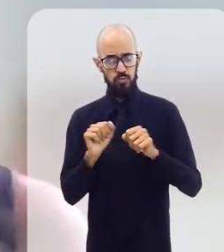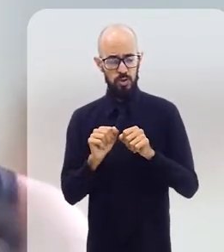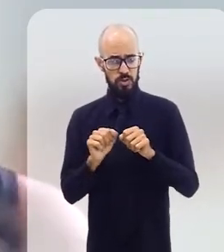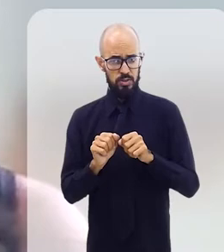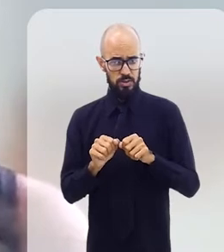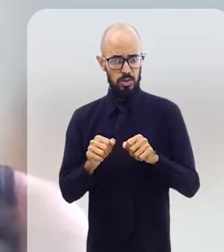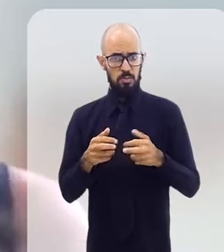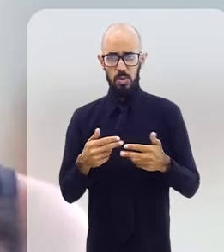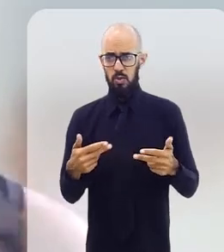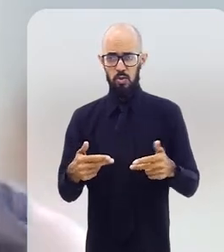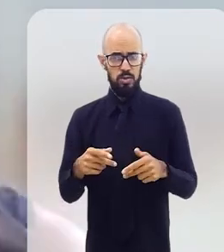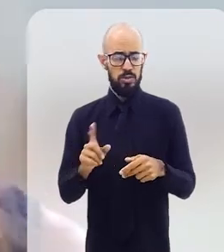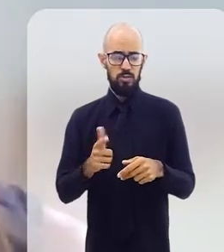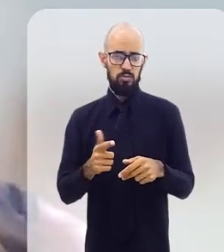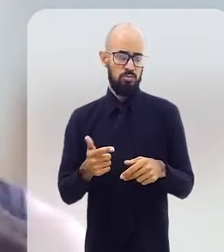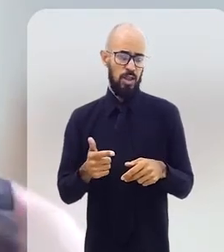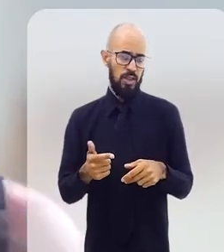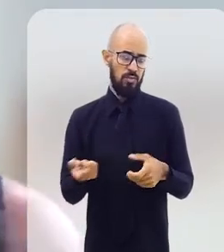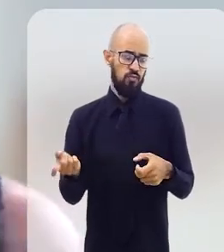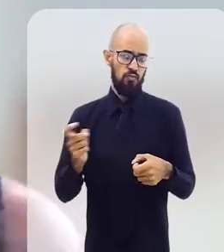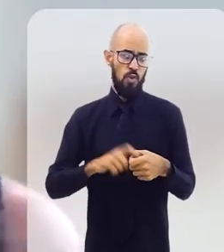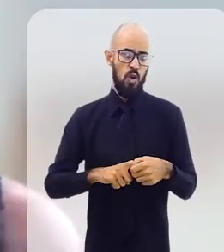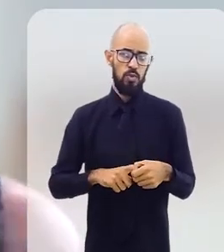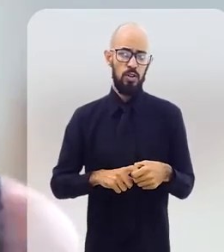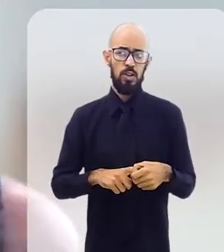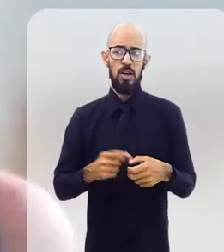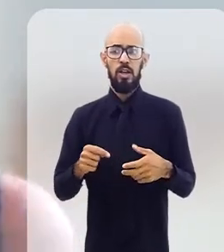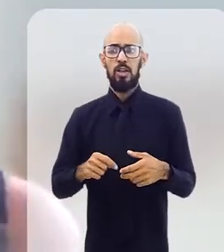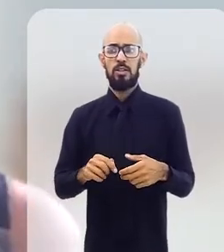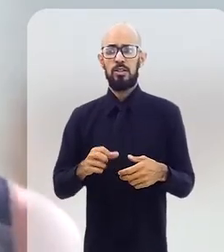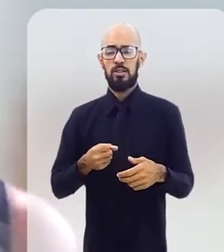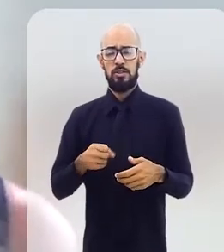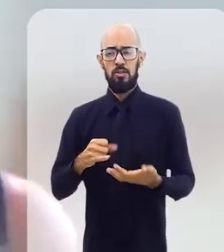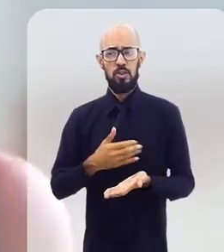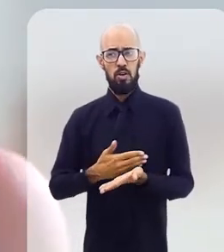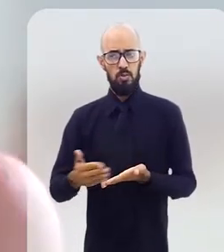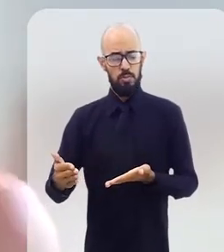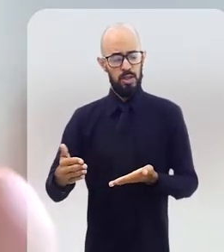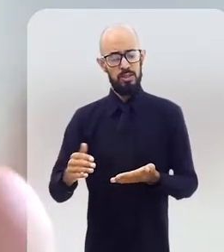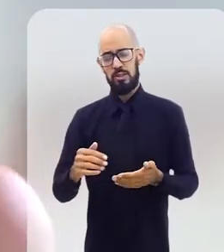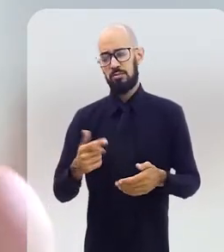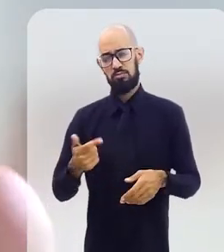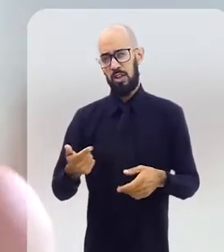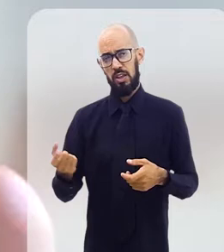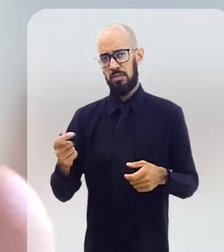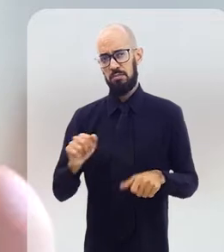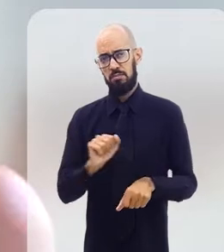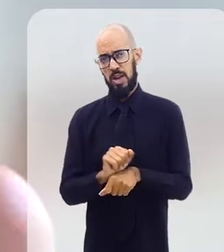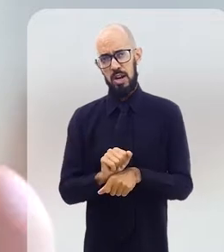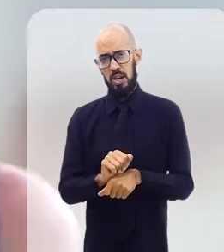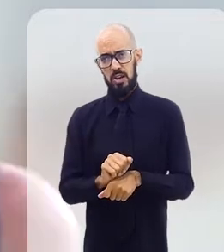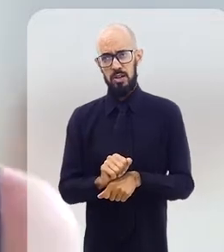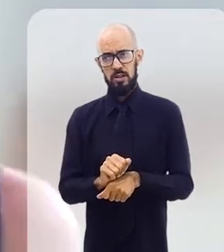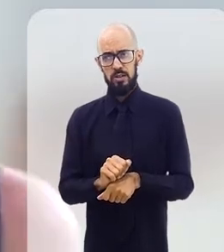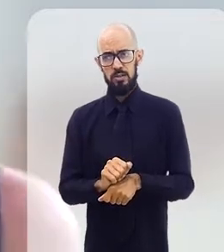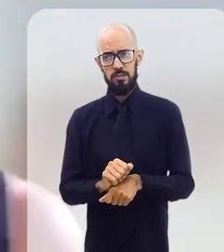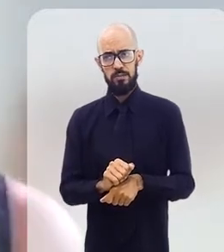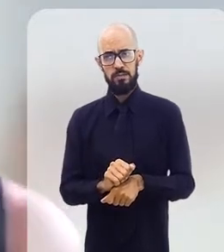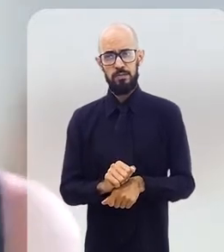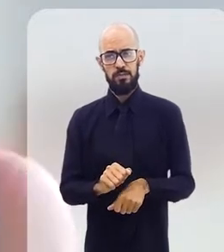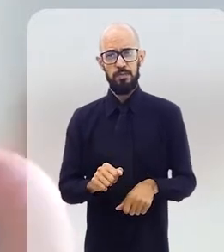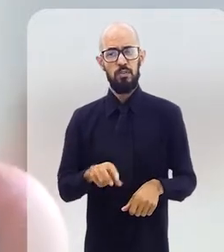Isso é uma coisa que também não tem volta, né? A gente sabe que o mundo mudou, então isso veio para o